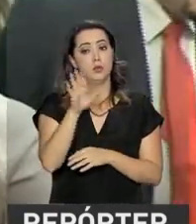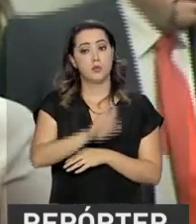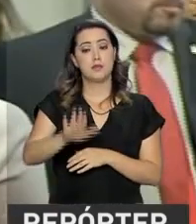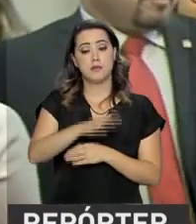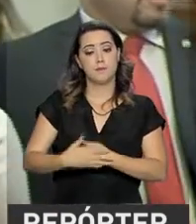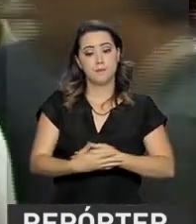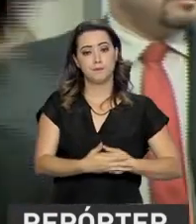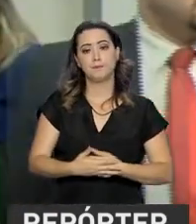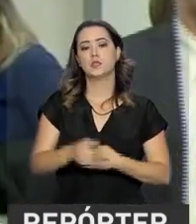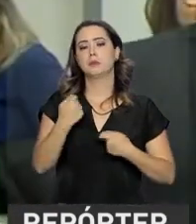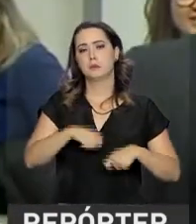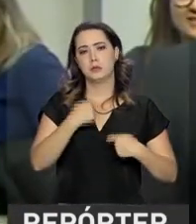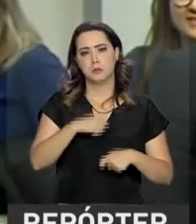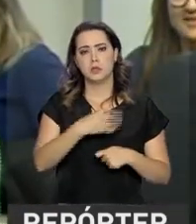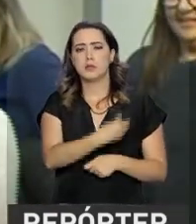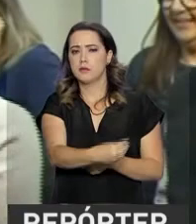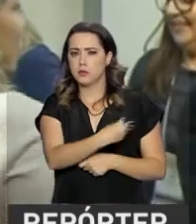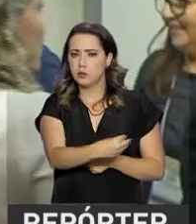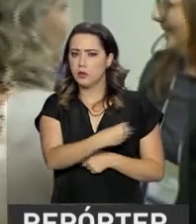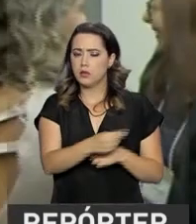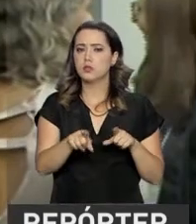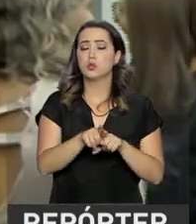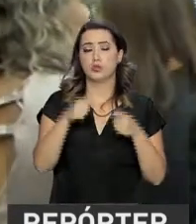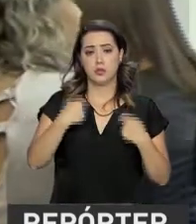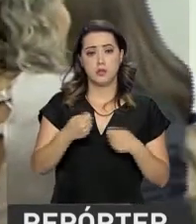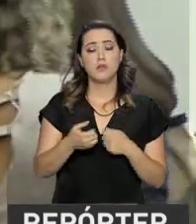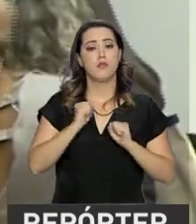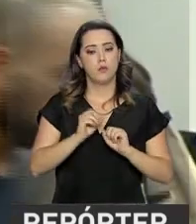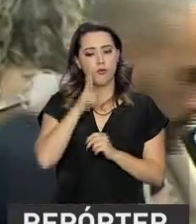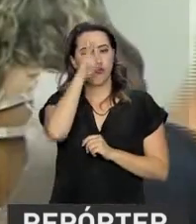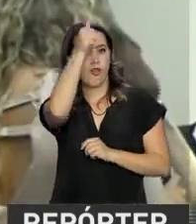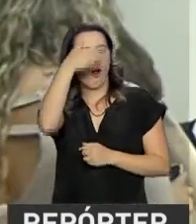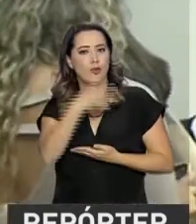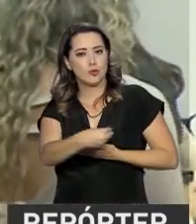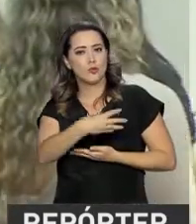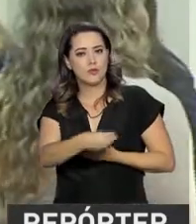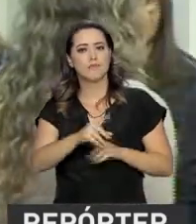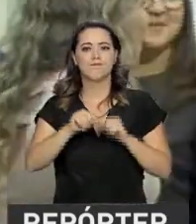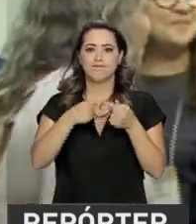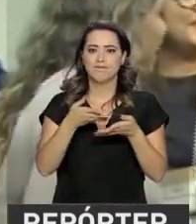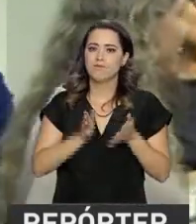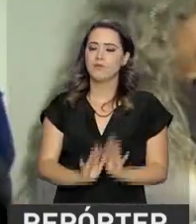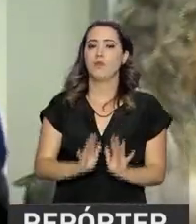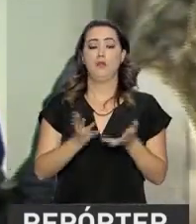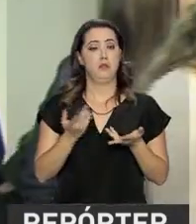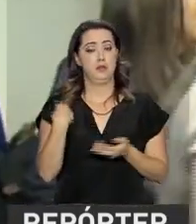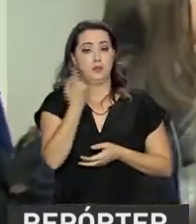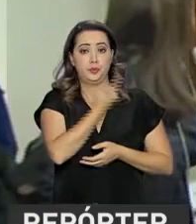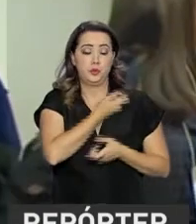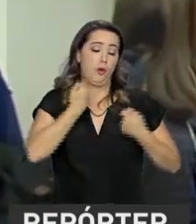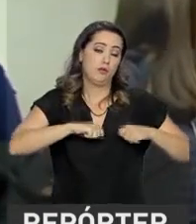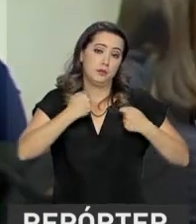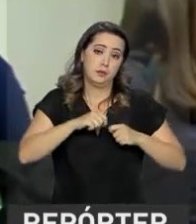crianças que nascem prematura, que precisam desse leite e que vão se fortalecer fora do útero. Então, para nós,